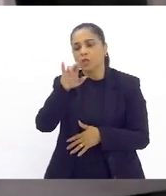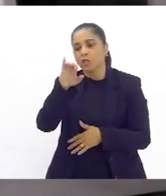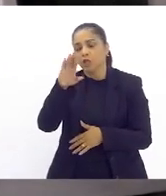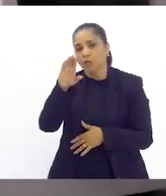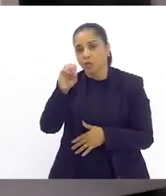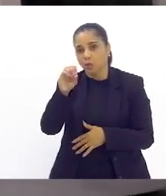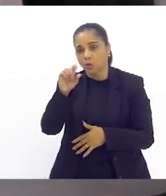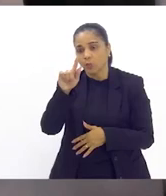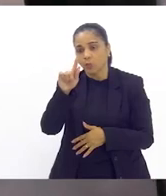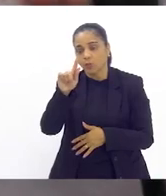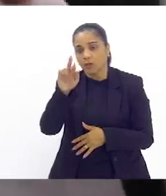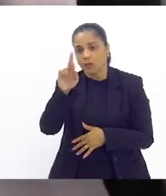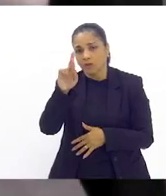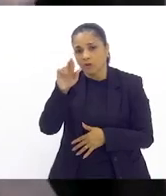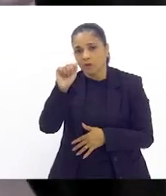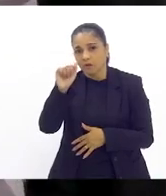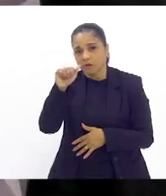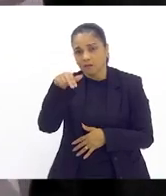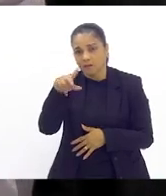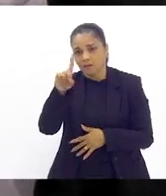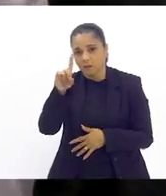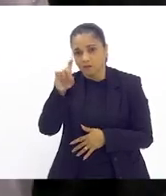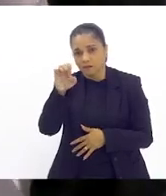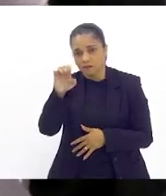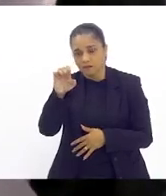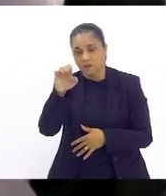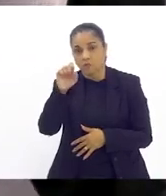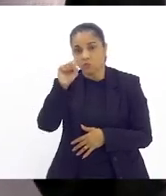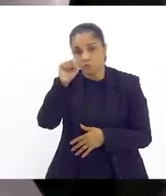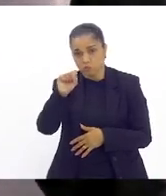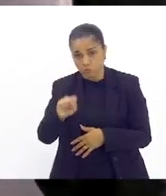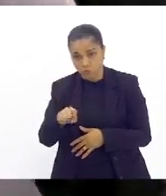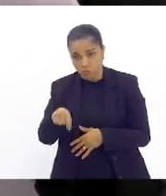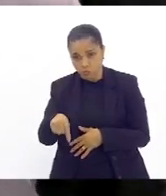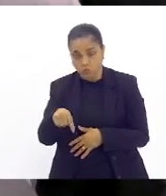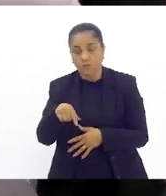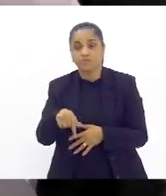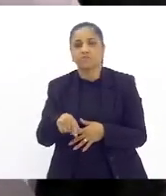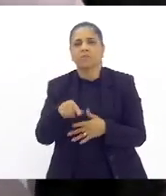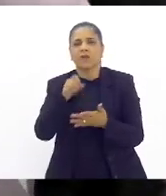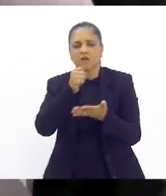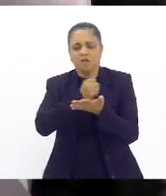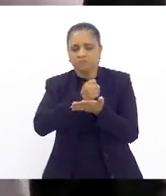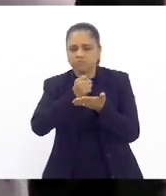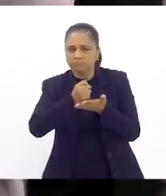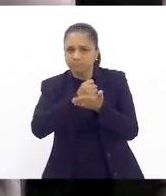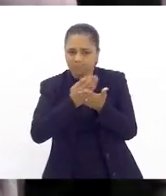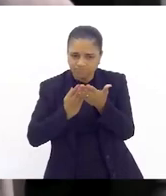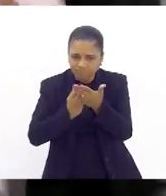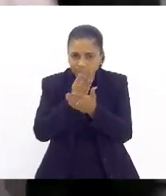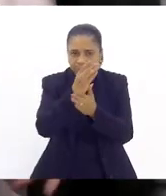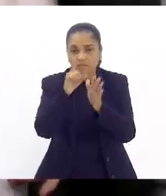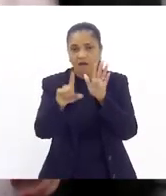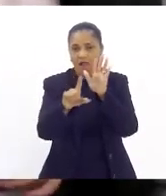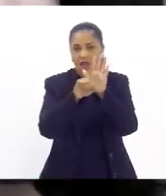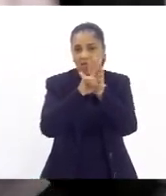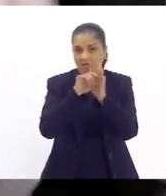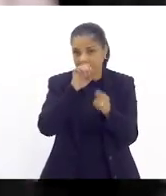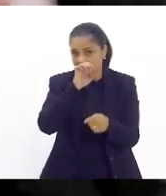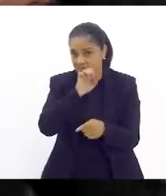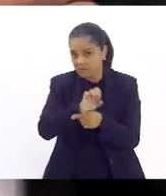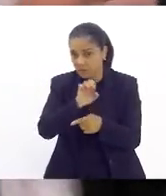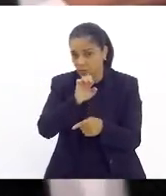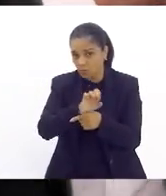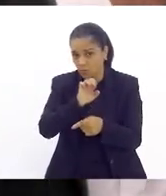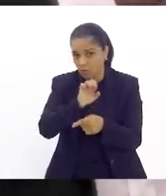Rio Grande energia e eles aprovaram uma lei estadual que é o seguinte tem uma vamos